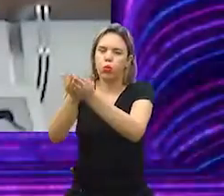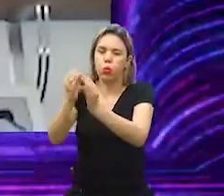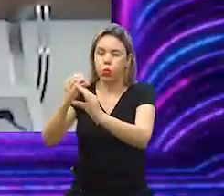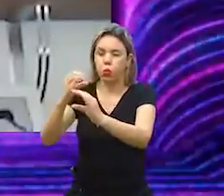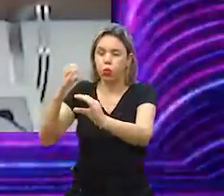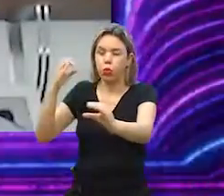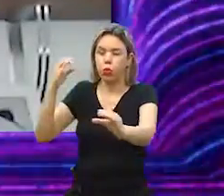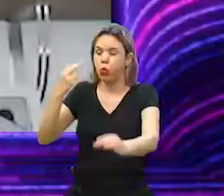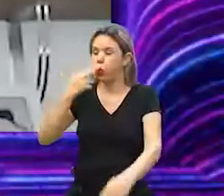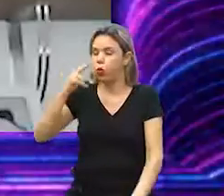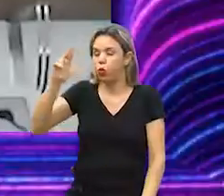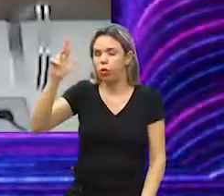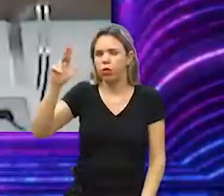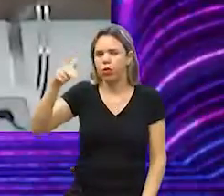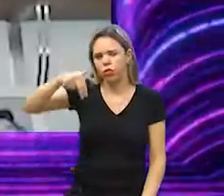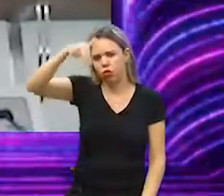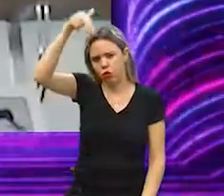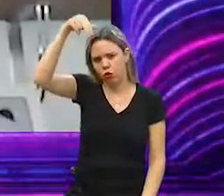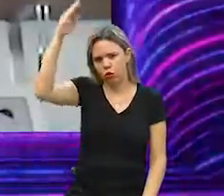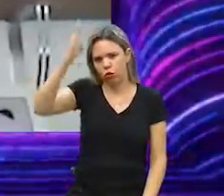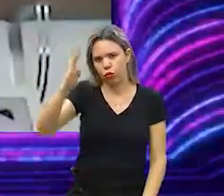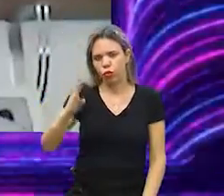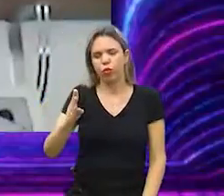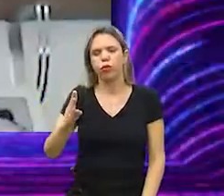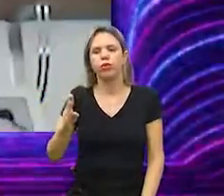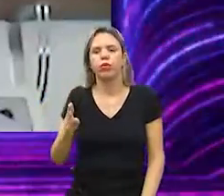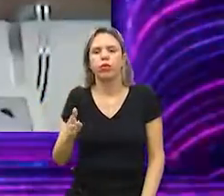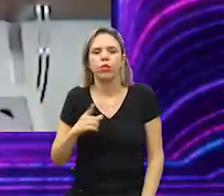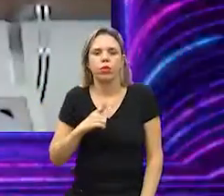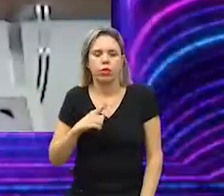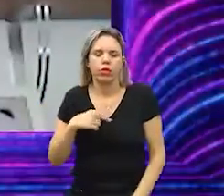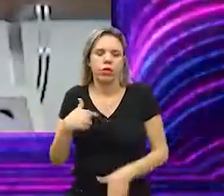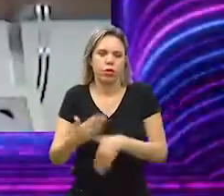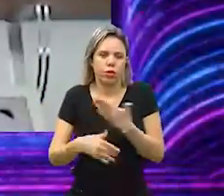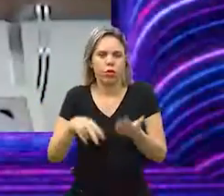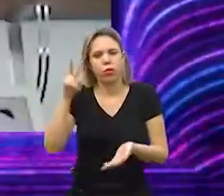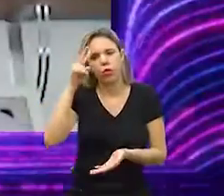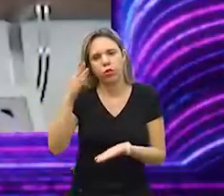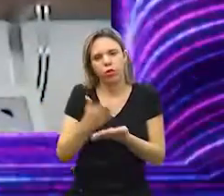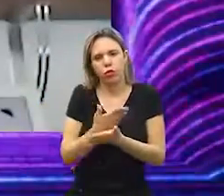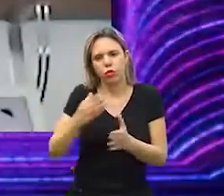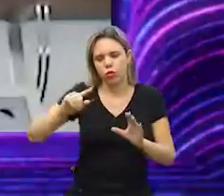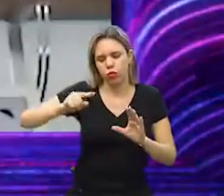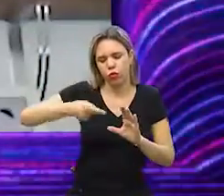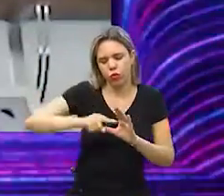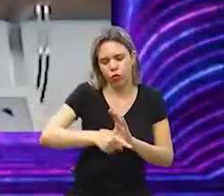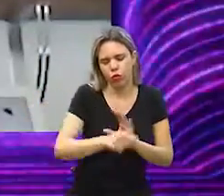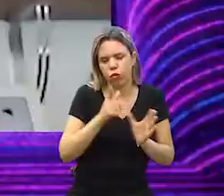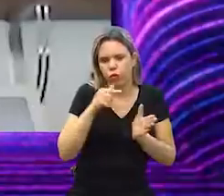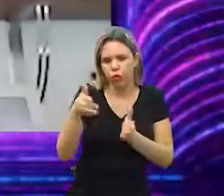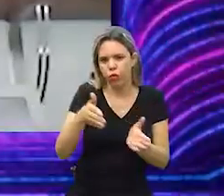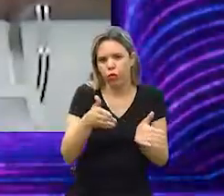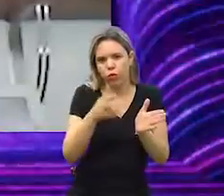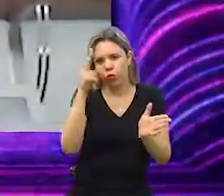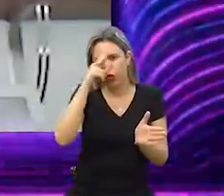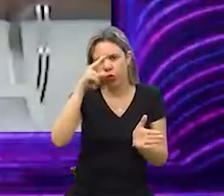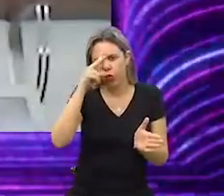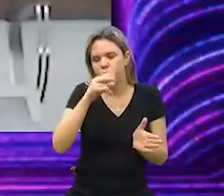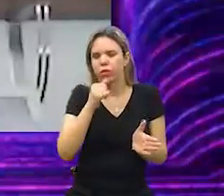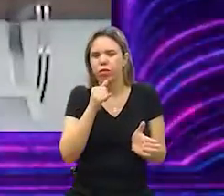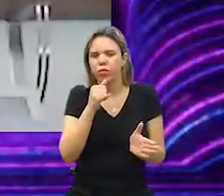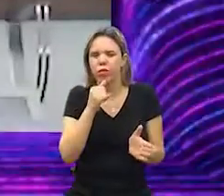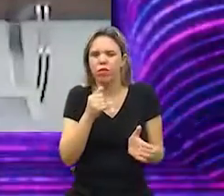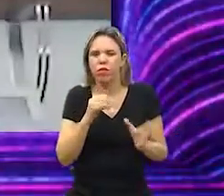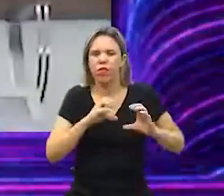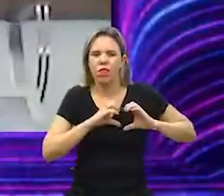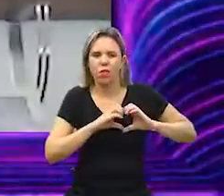Reich, né, no norte do Brasil, é que guiam a trama. Mas, acima de tudo, No Fundo do Rio, é uma história de perda,